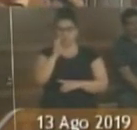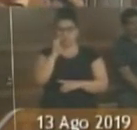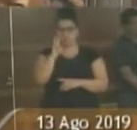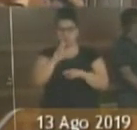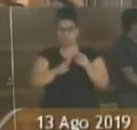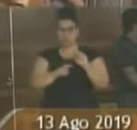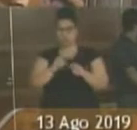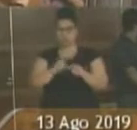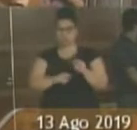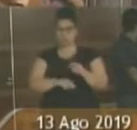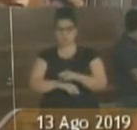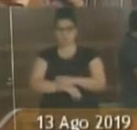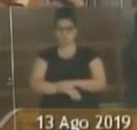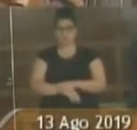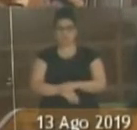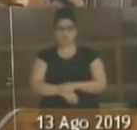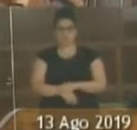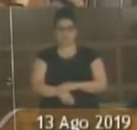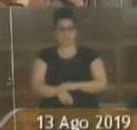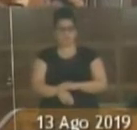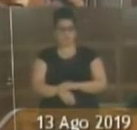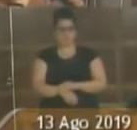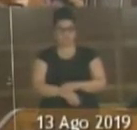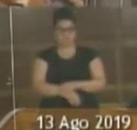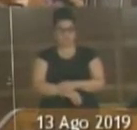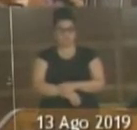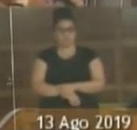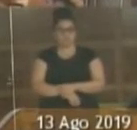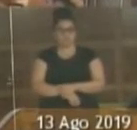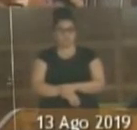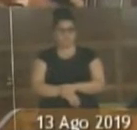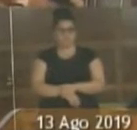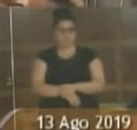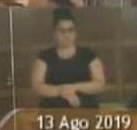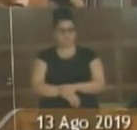junho. Em discussão, não havendo oradores, votação aberta.